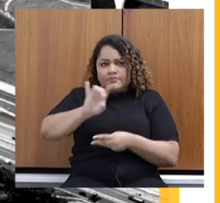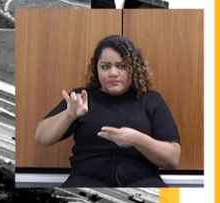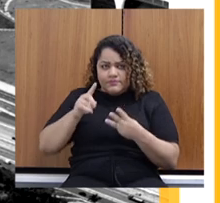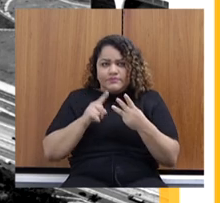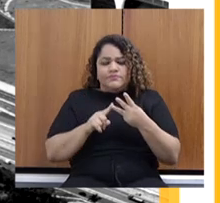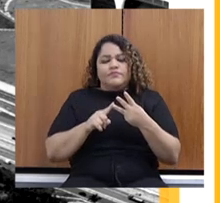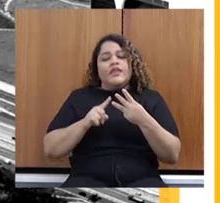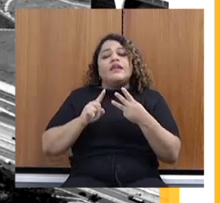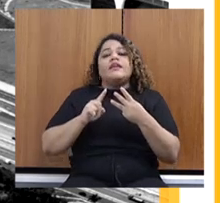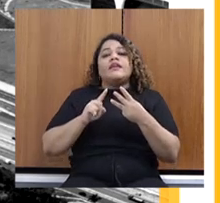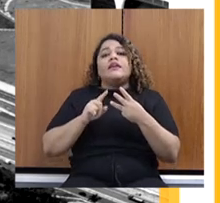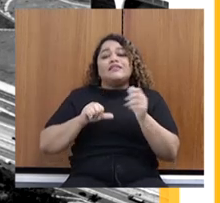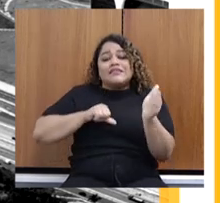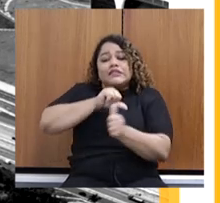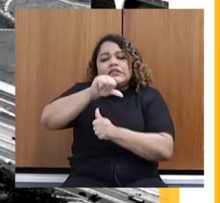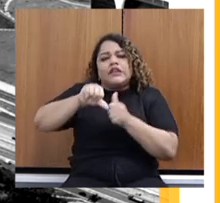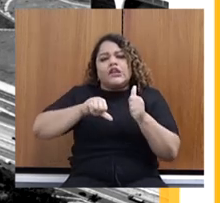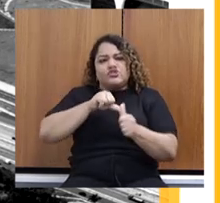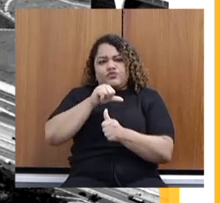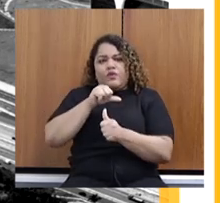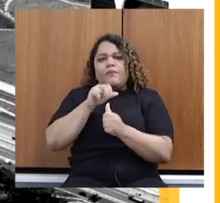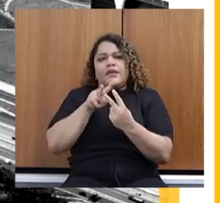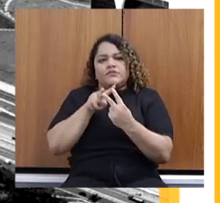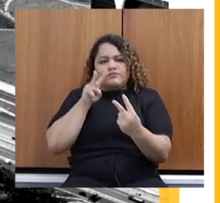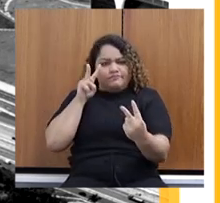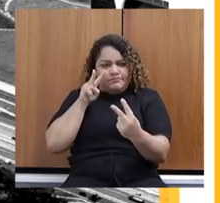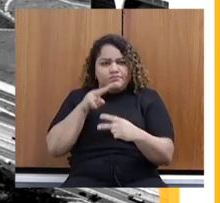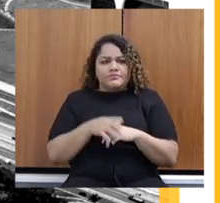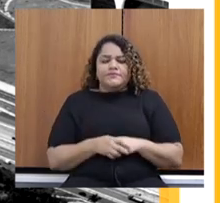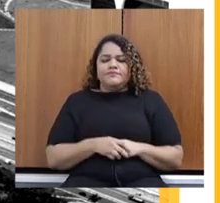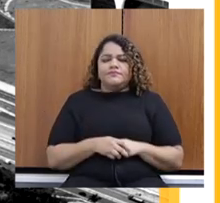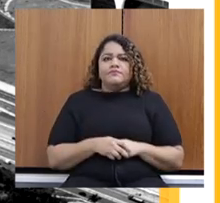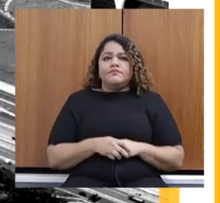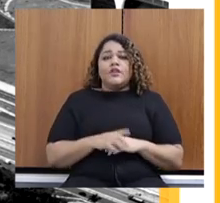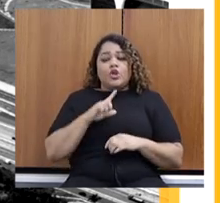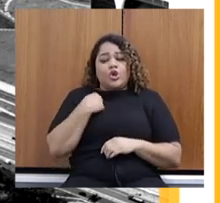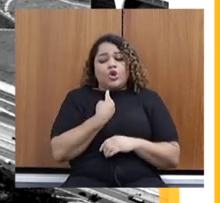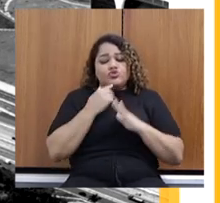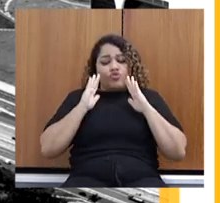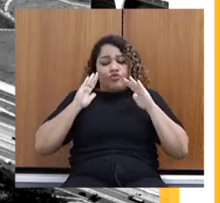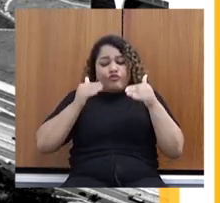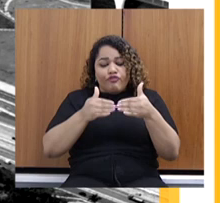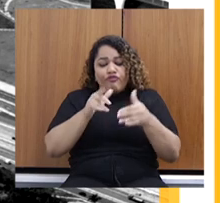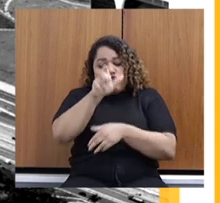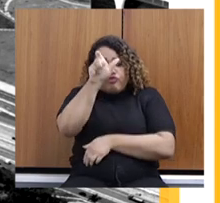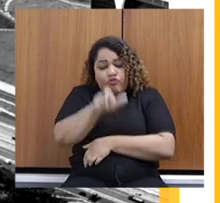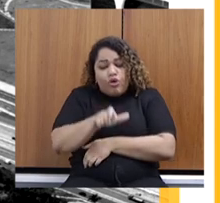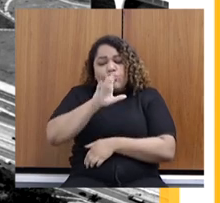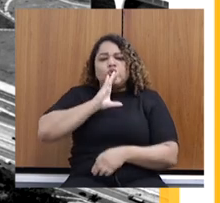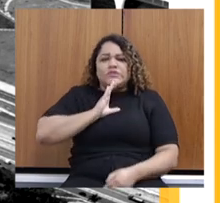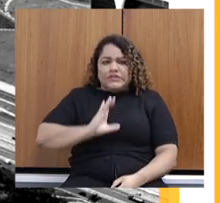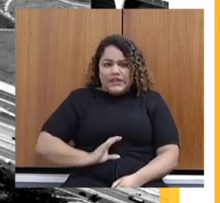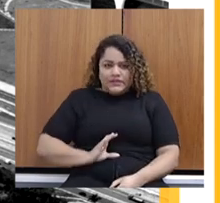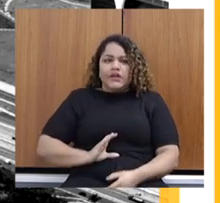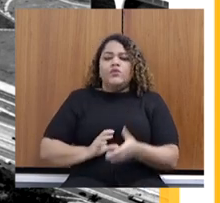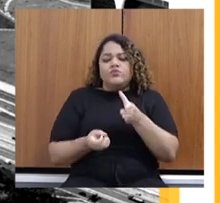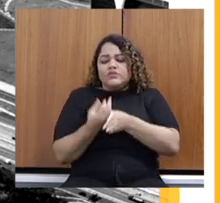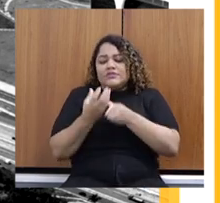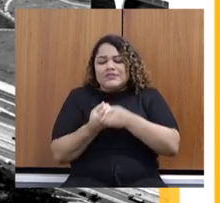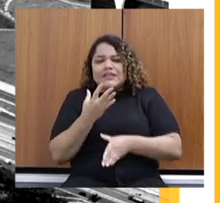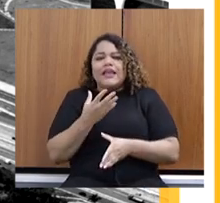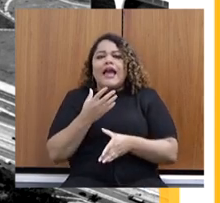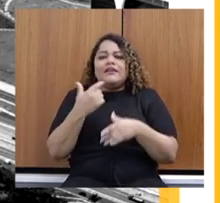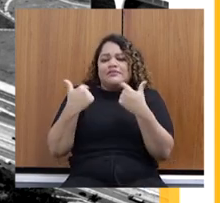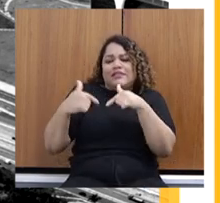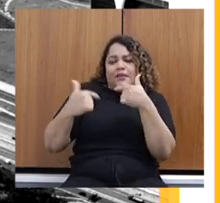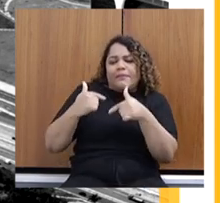Nós temos, né, a nossa visão de futuro, que é o foco no cidadão, a geração de emprego e renda, as desestatizações como forma